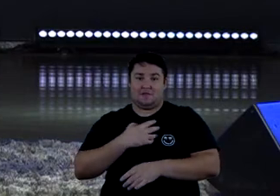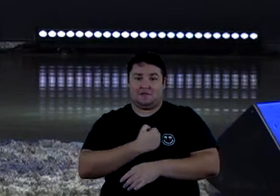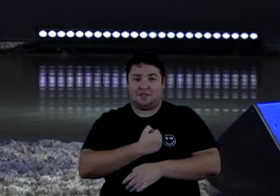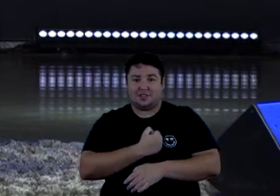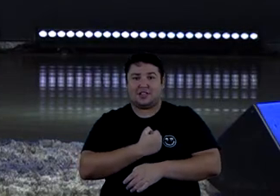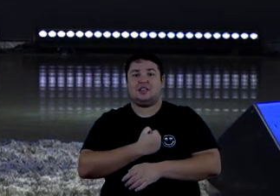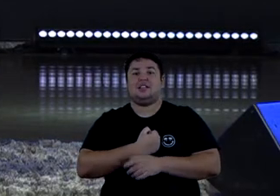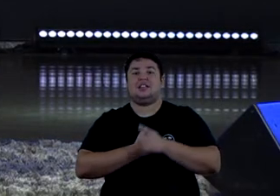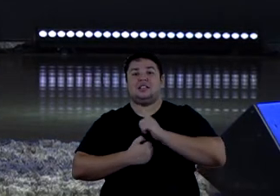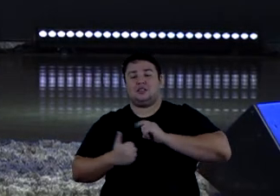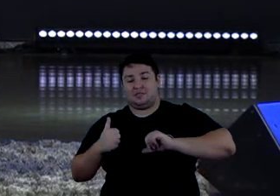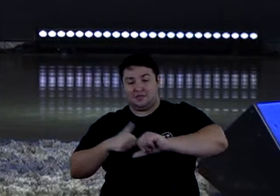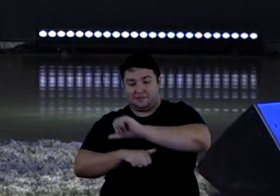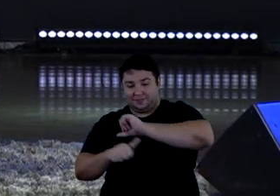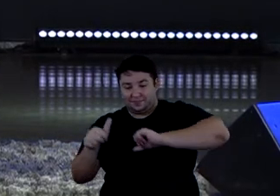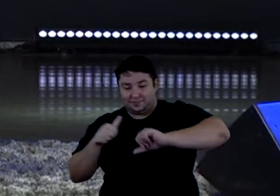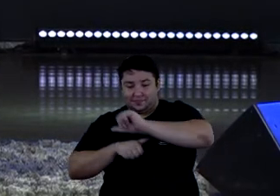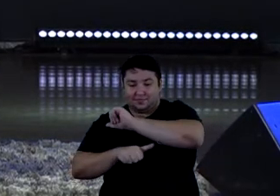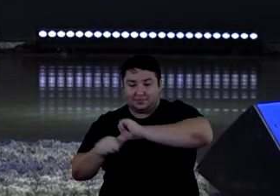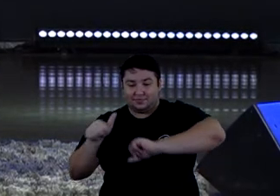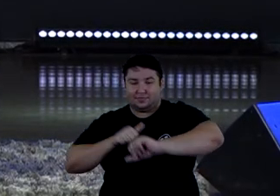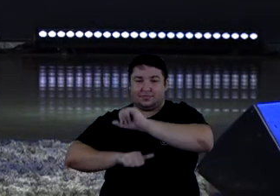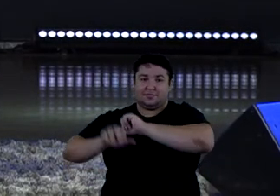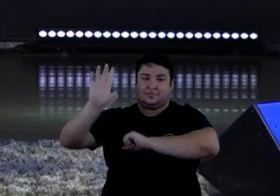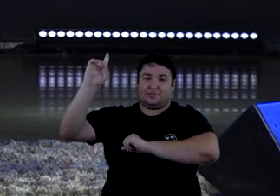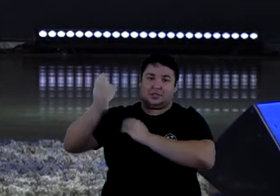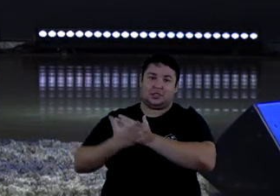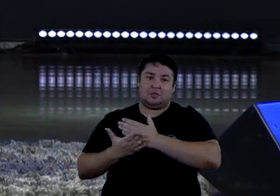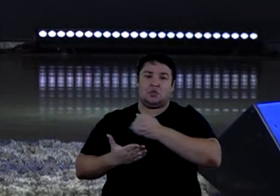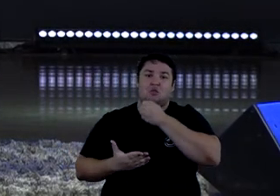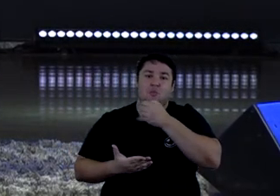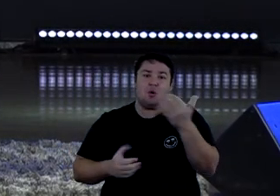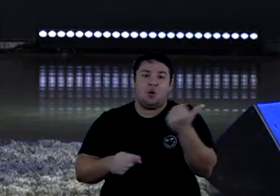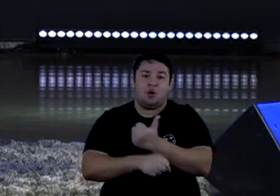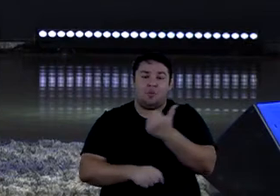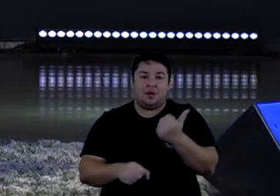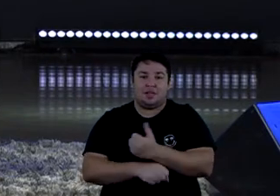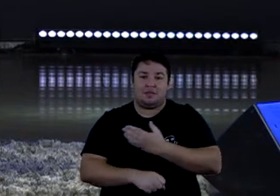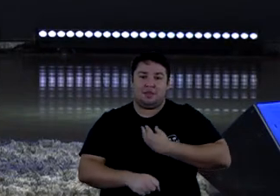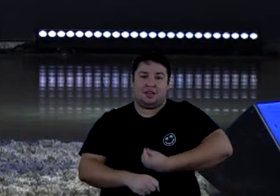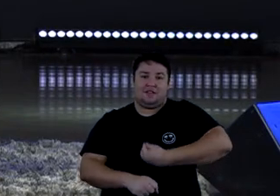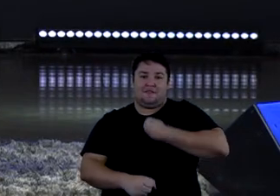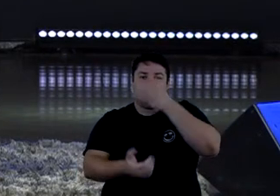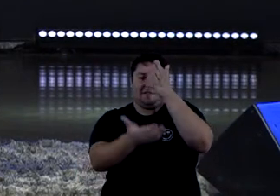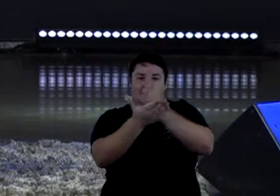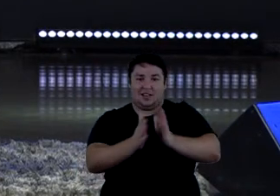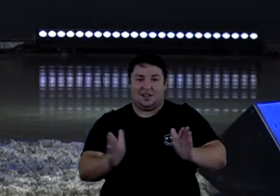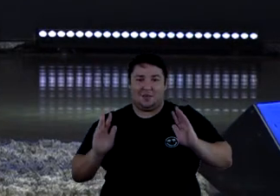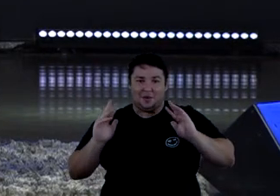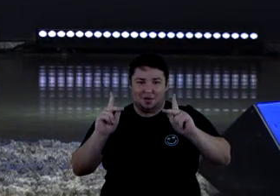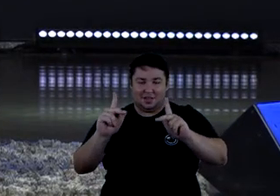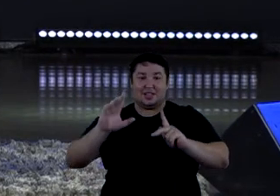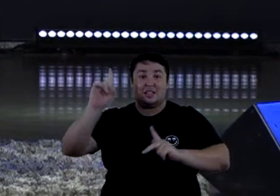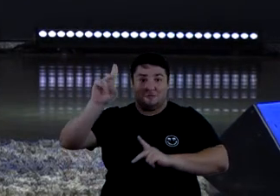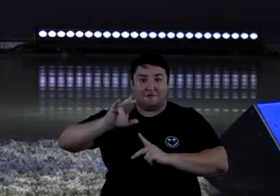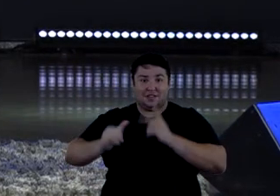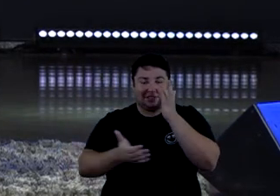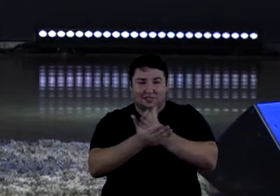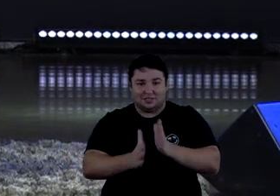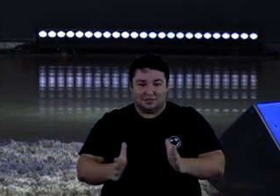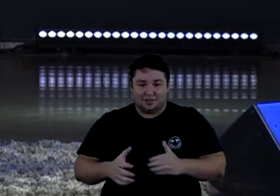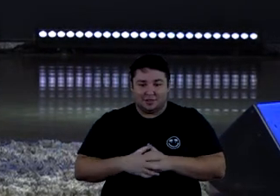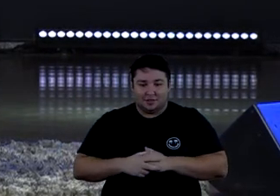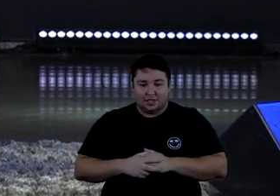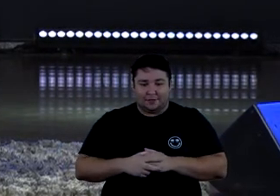estou sendo transformada, e o Deus que começou a boa obra na minha vida vai terminar. Ele vai.